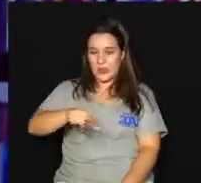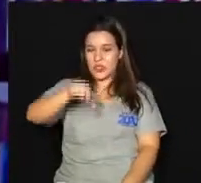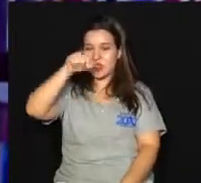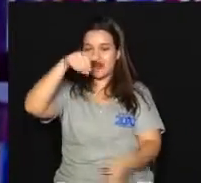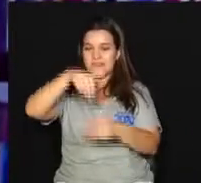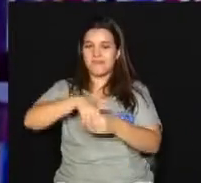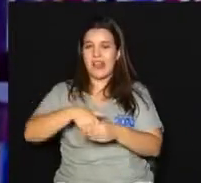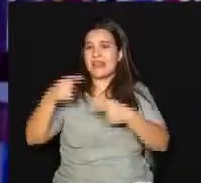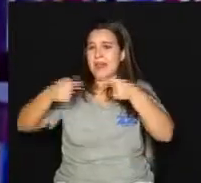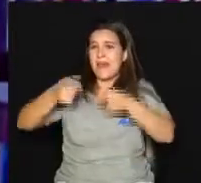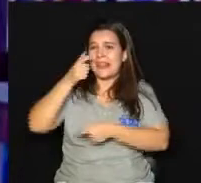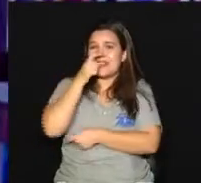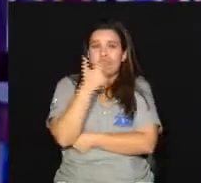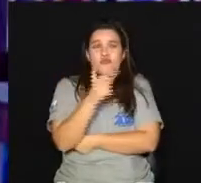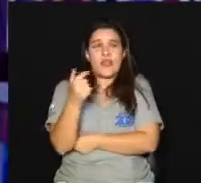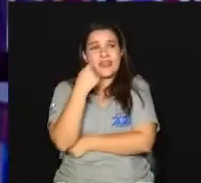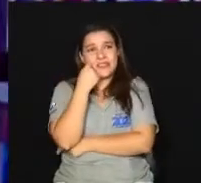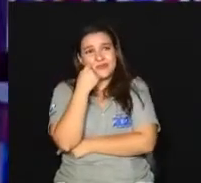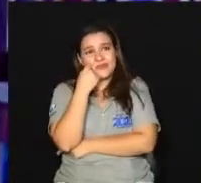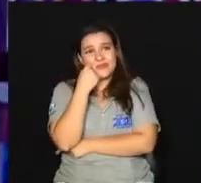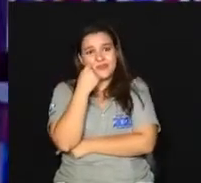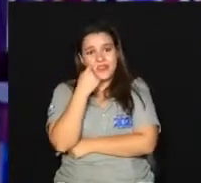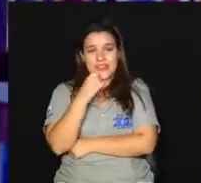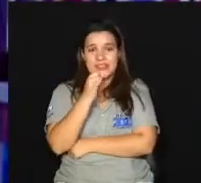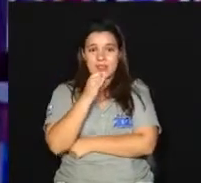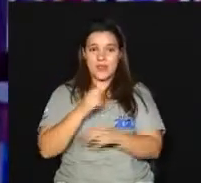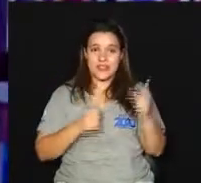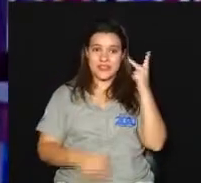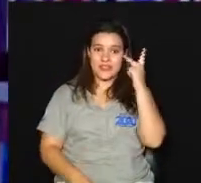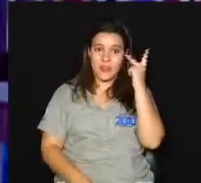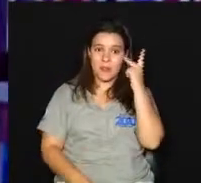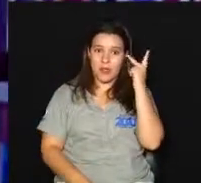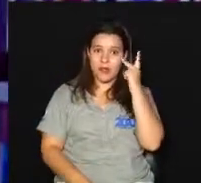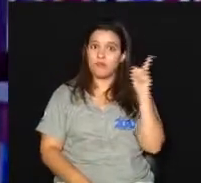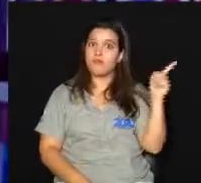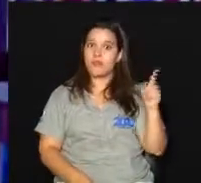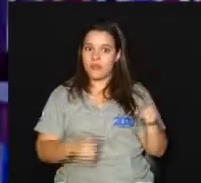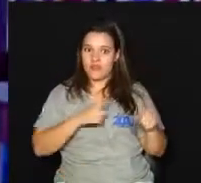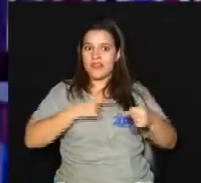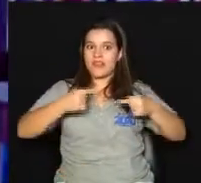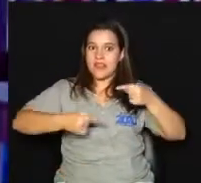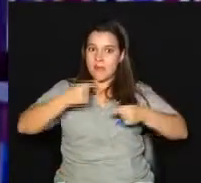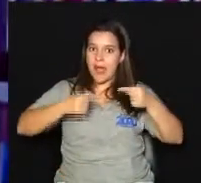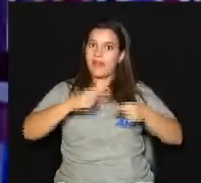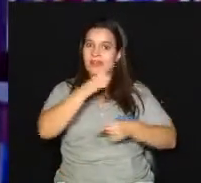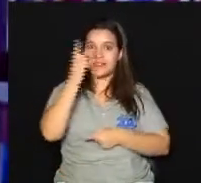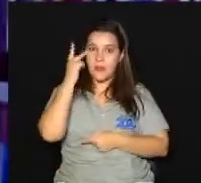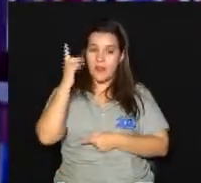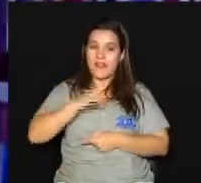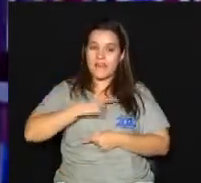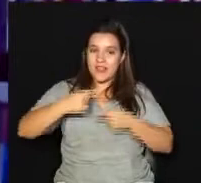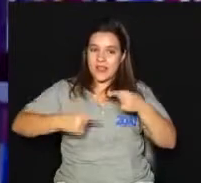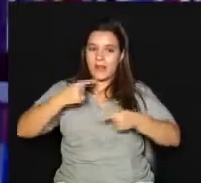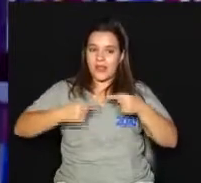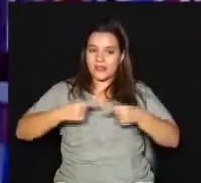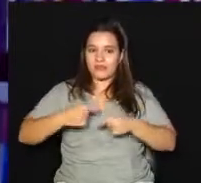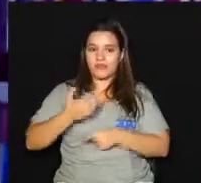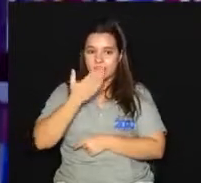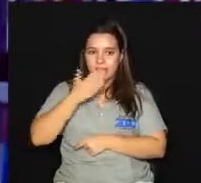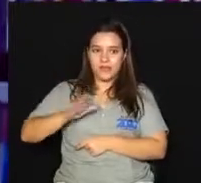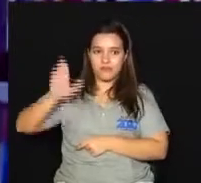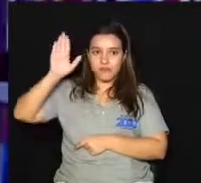escolha do eleitor. Se você vê o caso de São Paulo, por exemplo, ocorreram alguns debates que